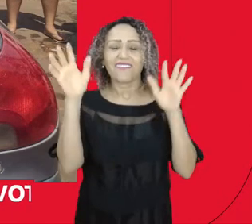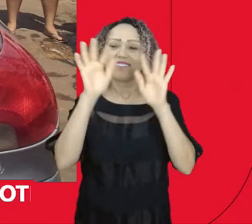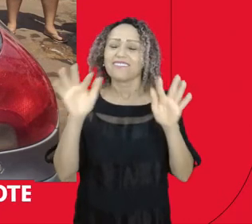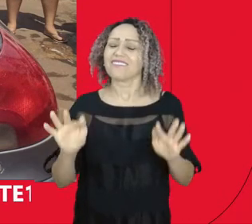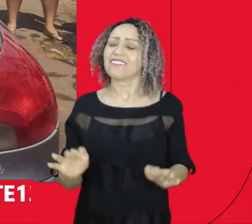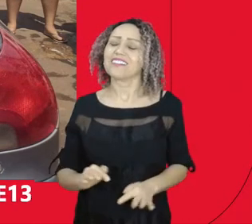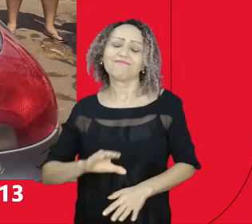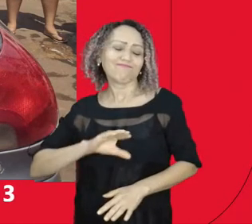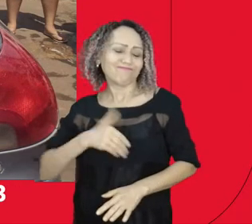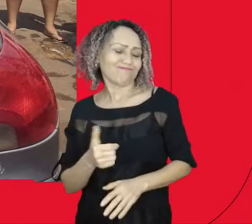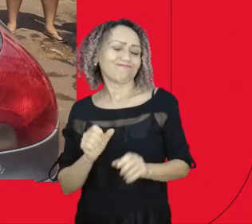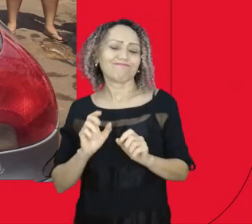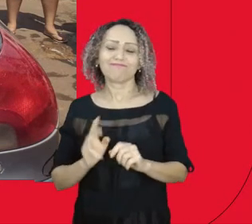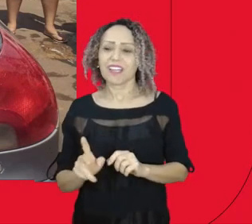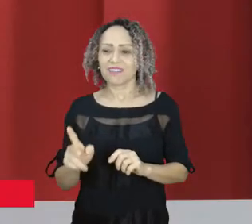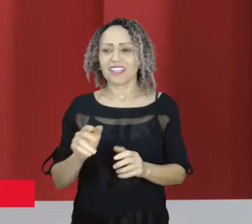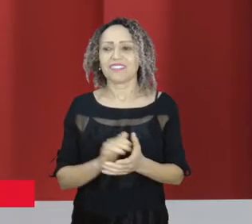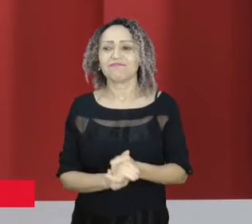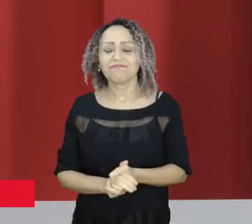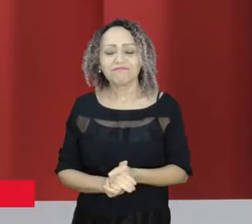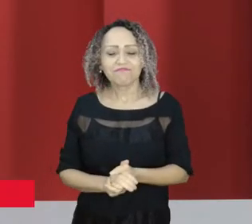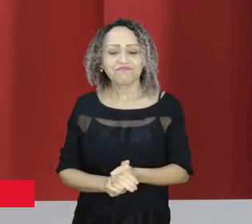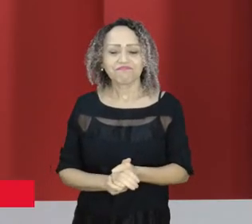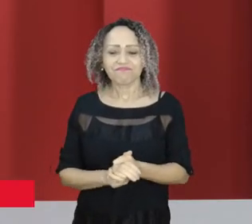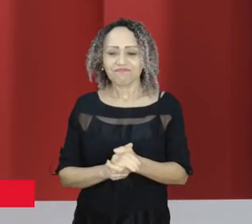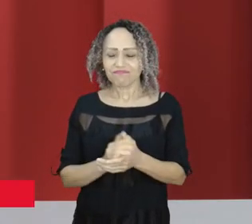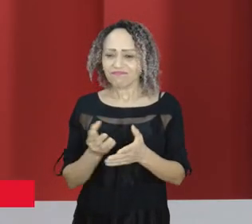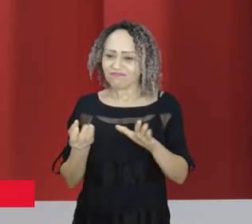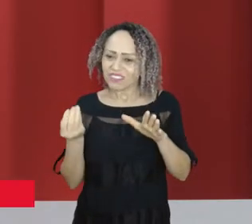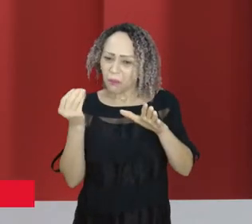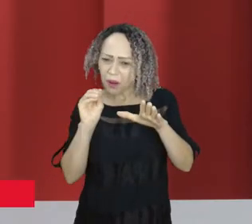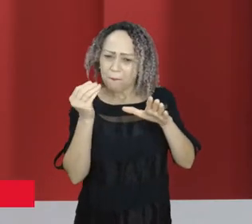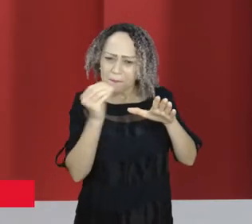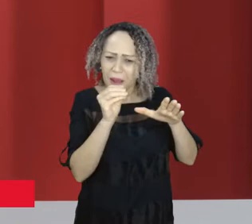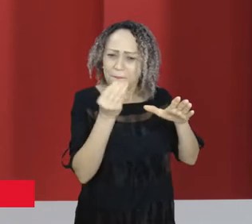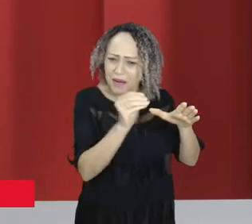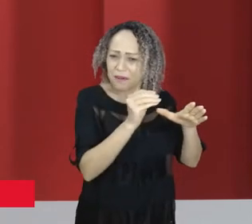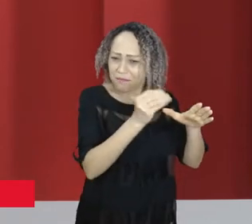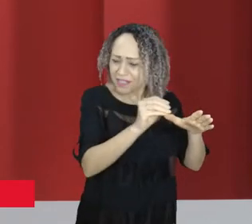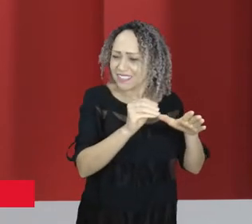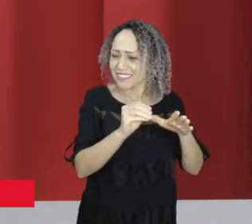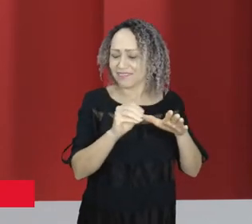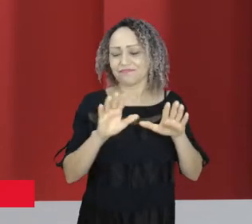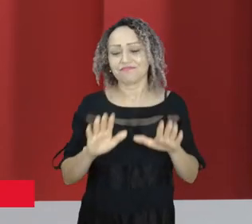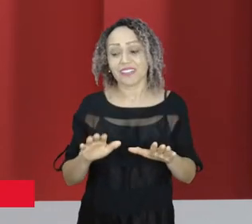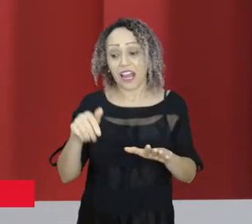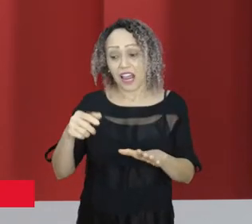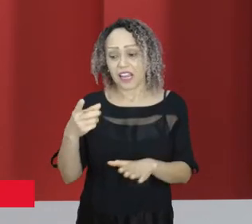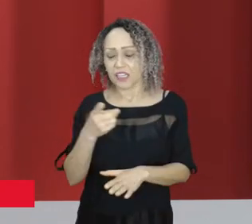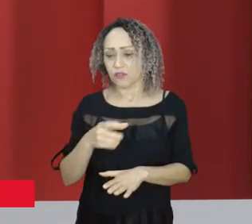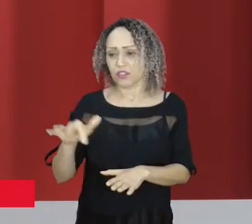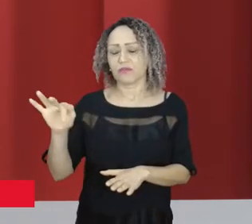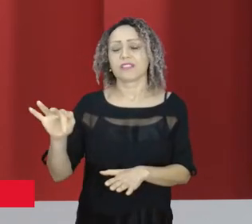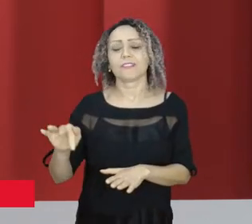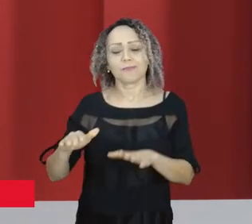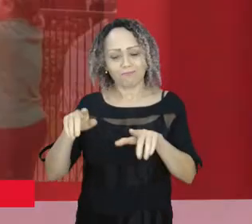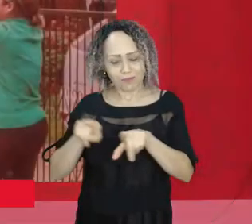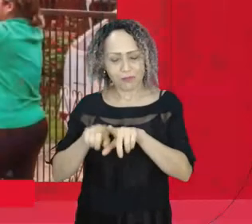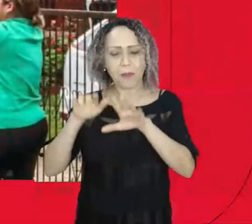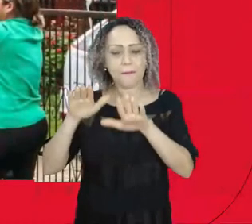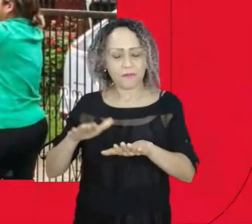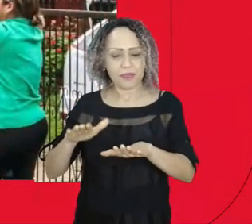adesivo colocado num carro aí também. Pessoal fazendo essa movimentação aqui no DF, viu? Já em Sarandi, no Rio Grande do